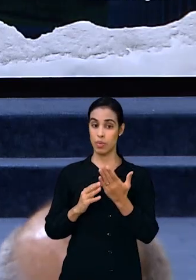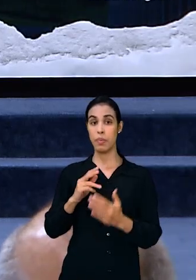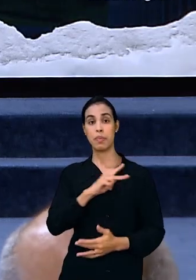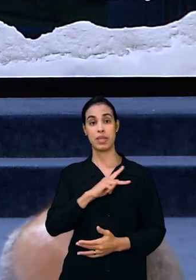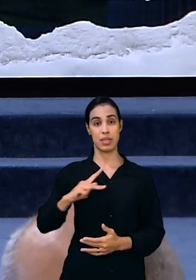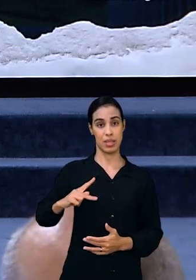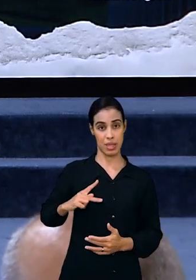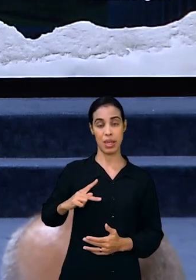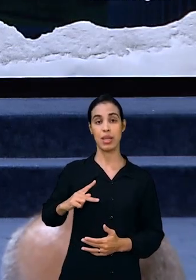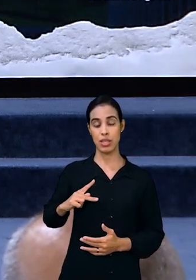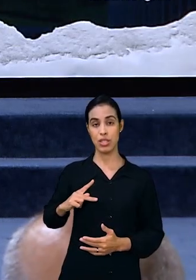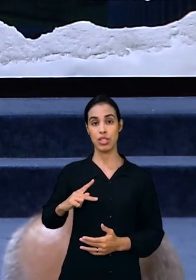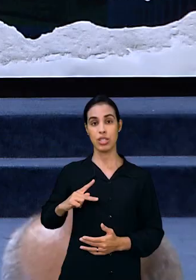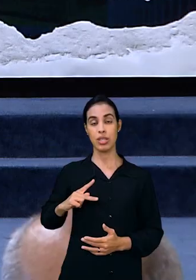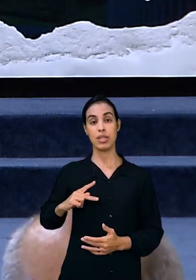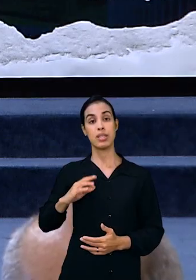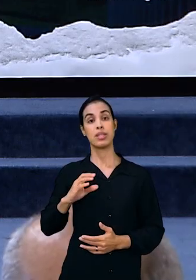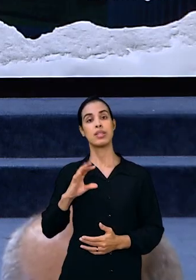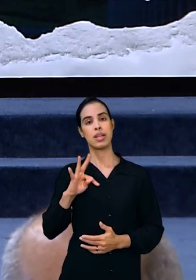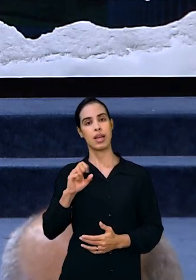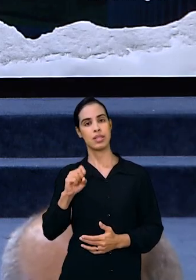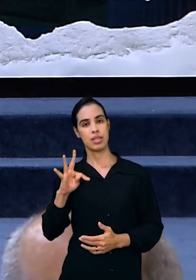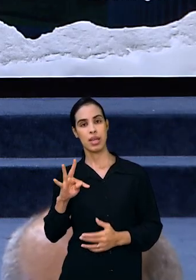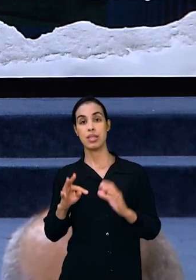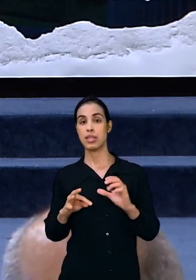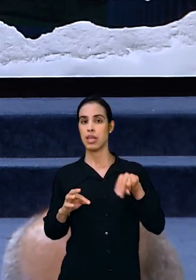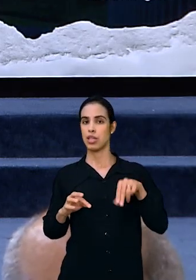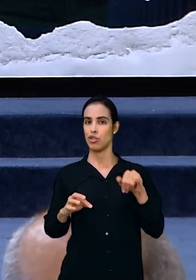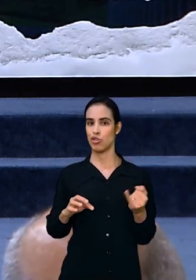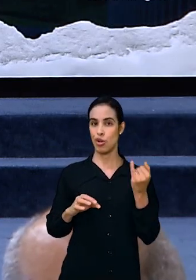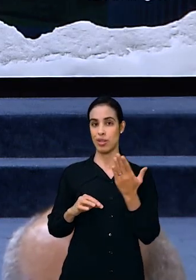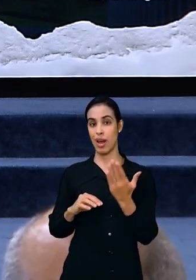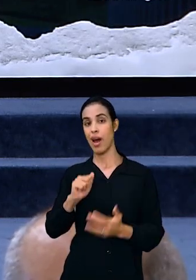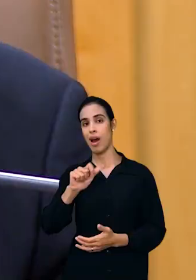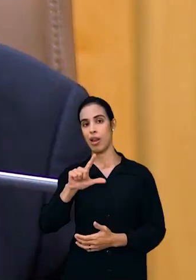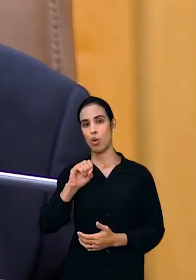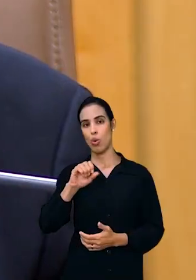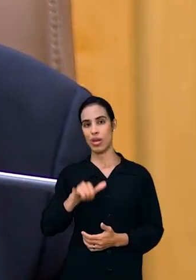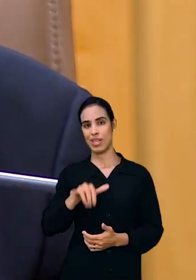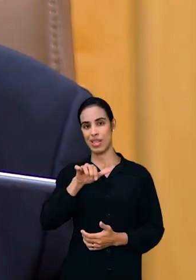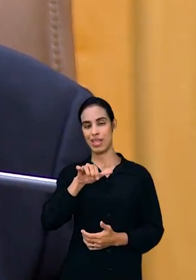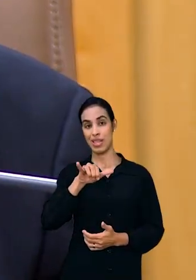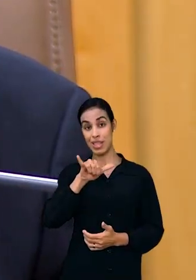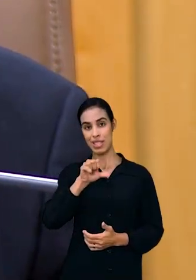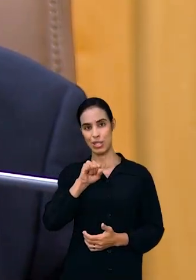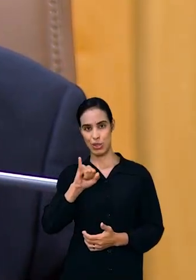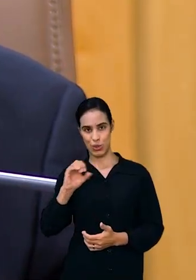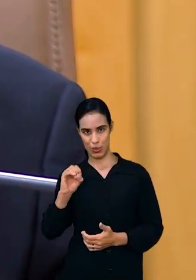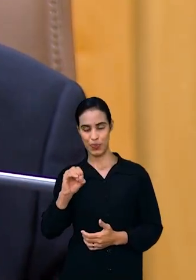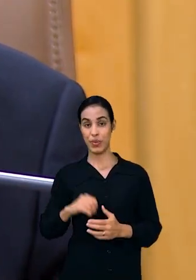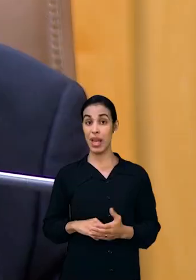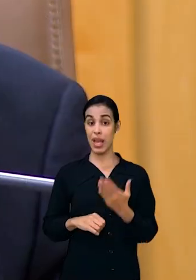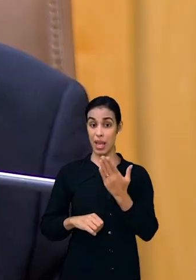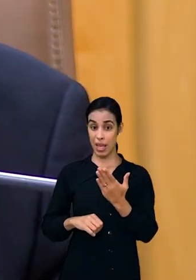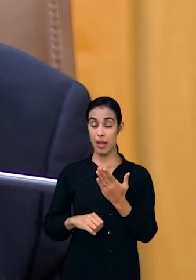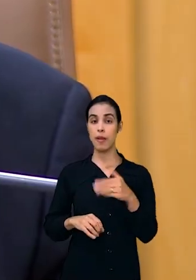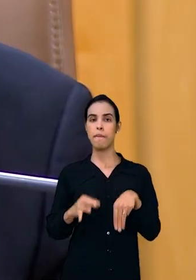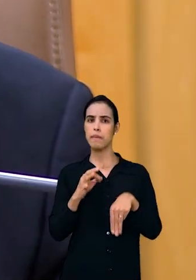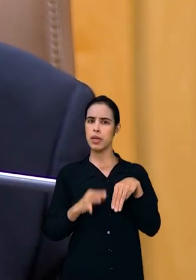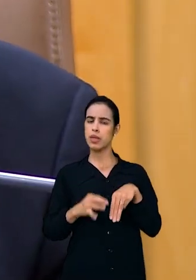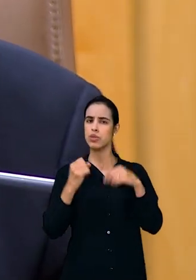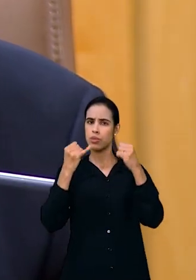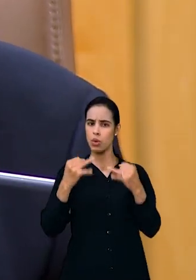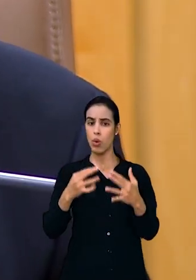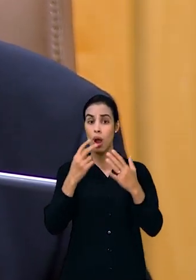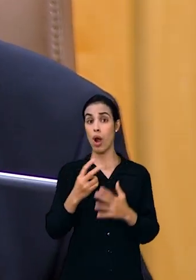pelo presidente do Tribunal Superior do Trabalho e do Conselho Superior da Justiça do Trabalho, ministro Aloísio Correia da Veiga.